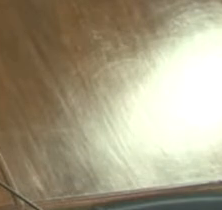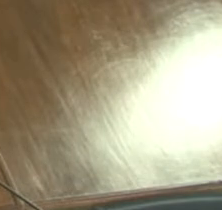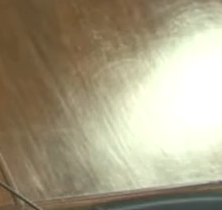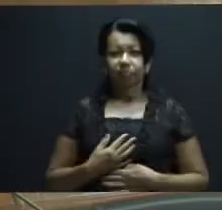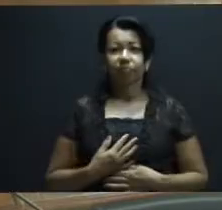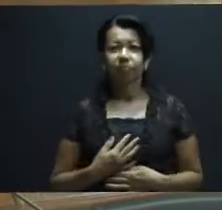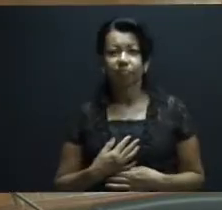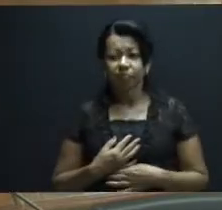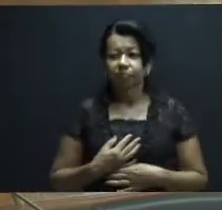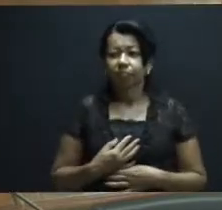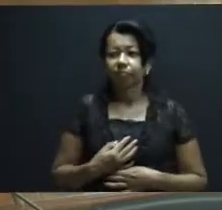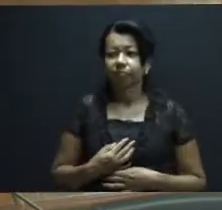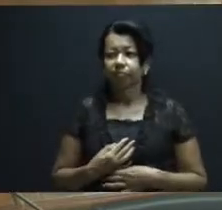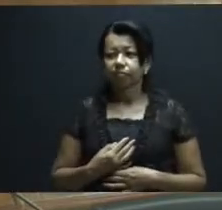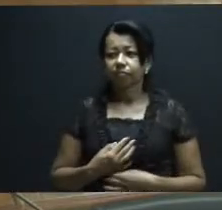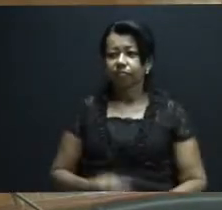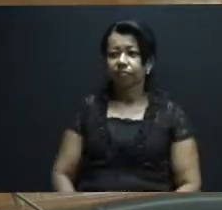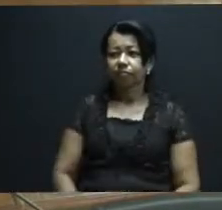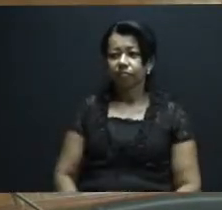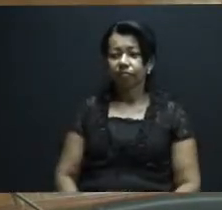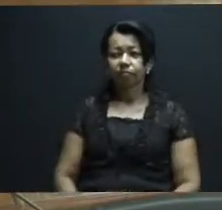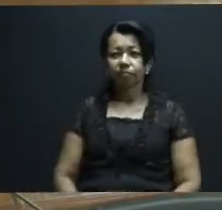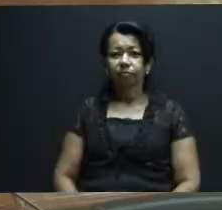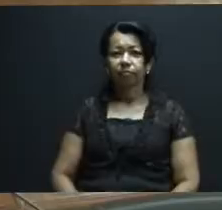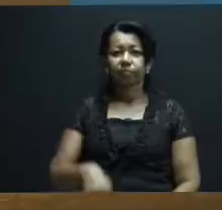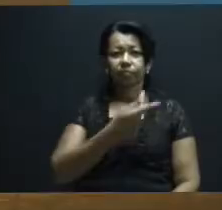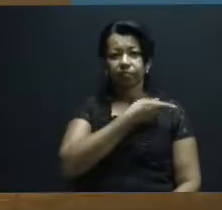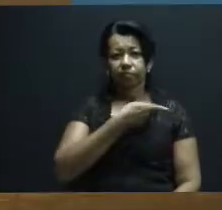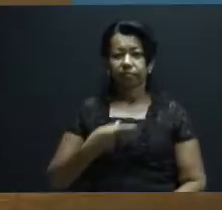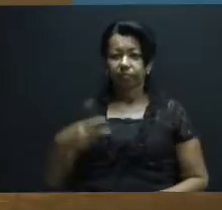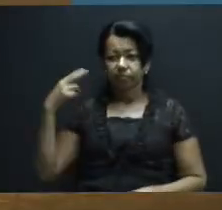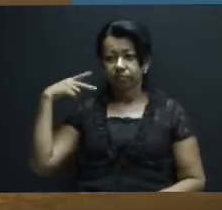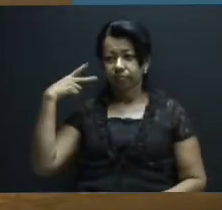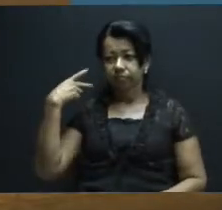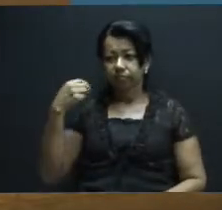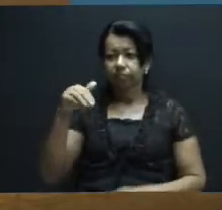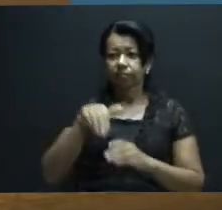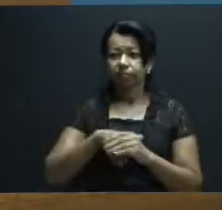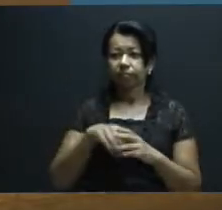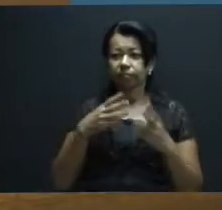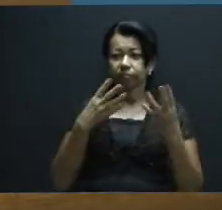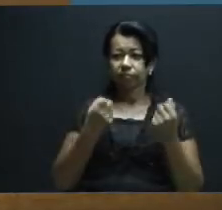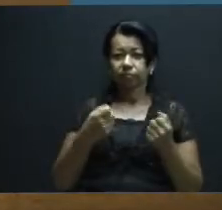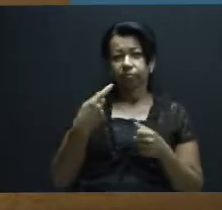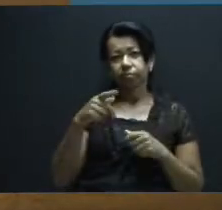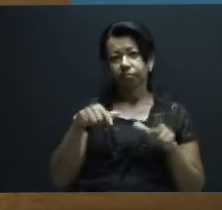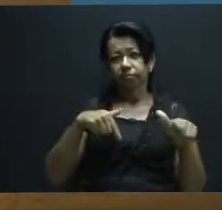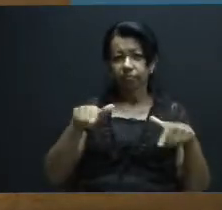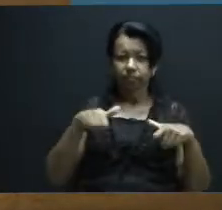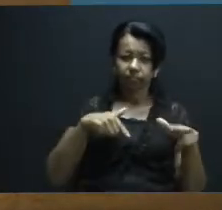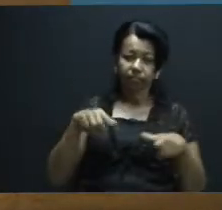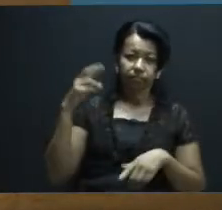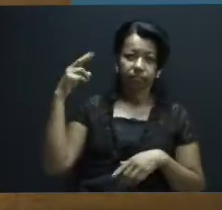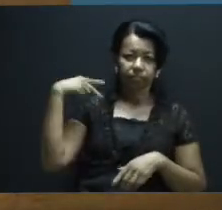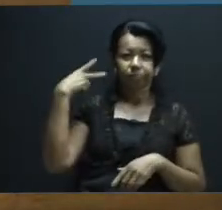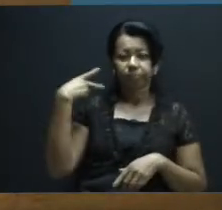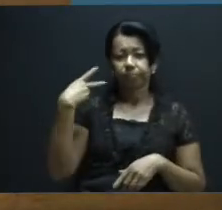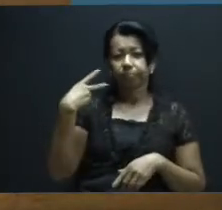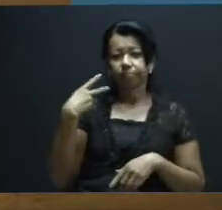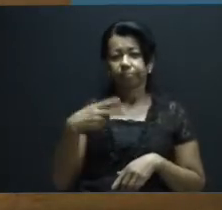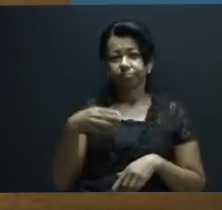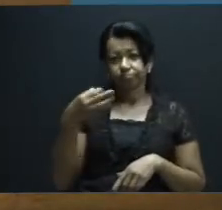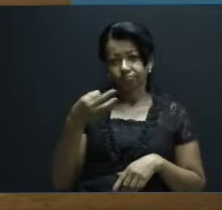se o presidente novos pares meu voto favorável à sua propositura o vereador é o óbvio